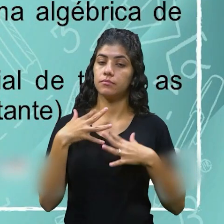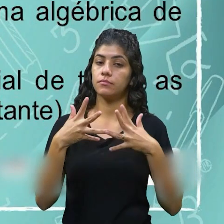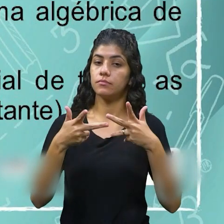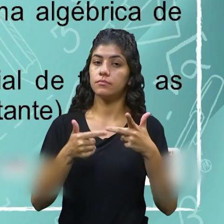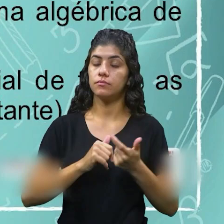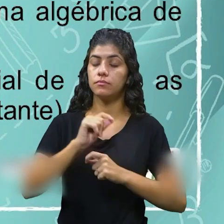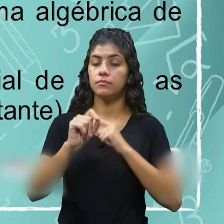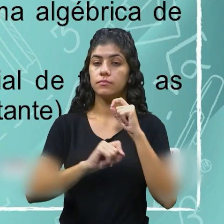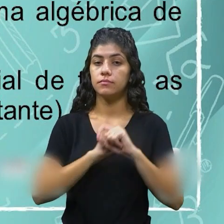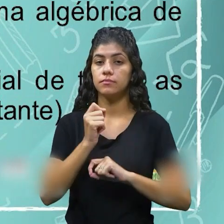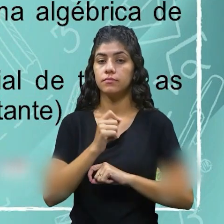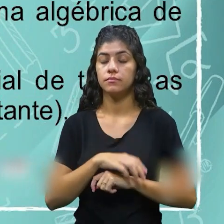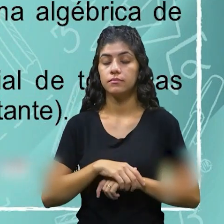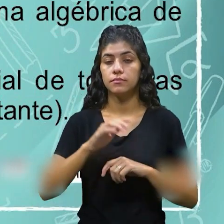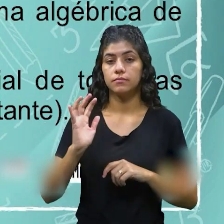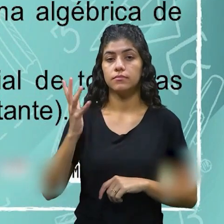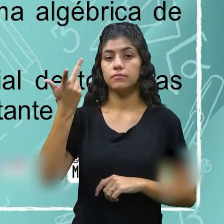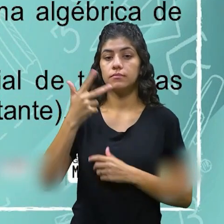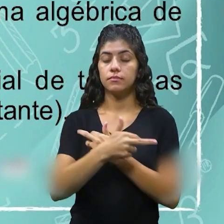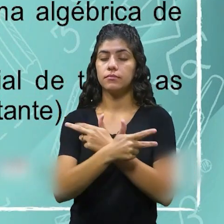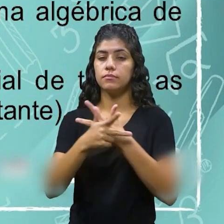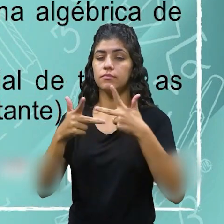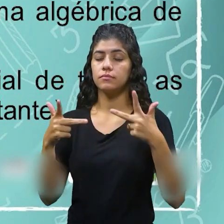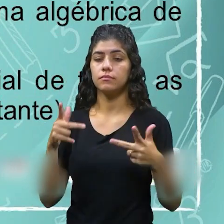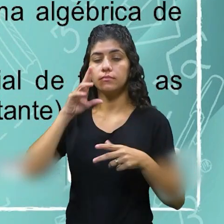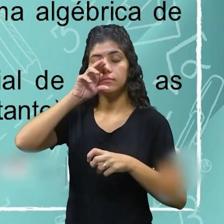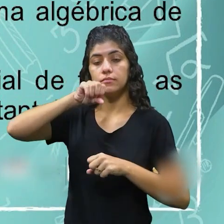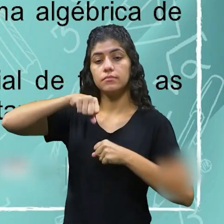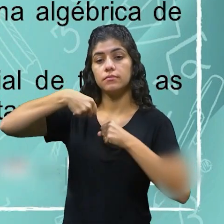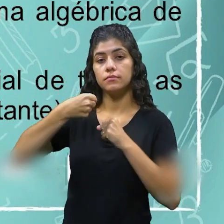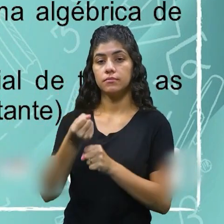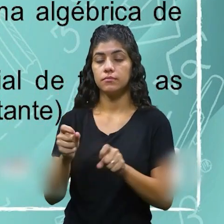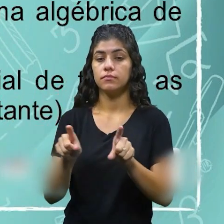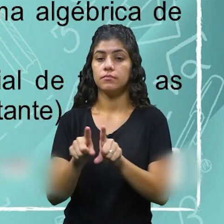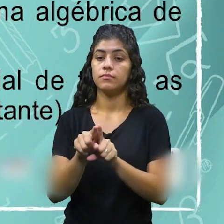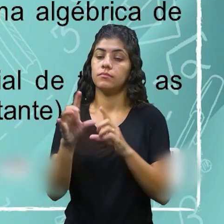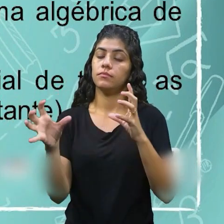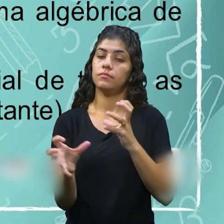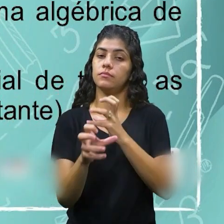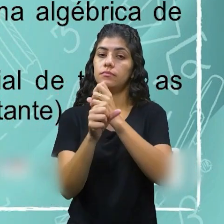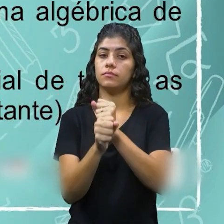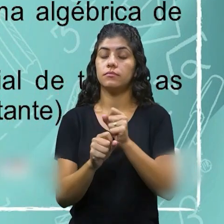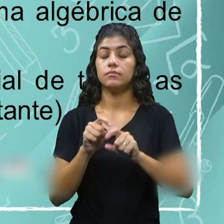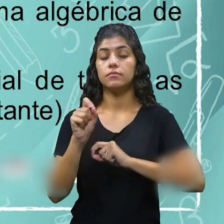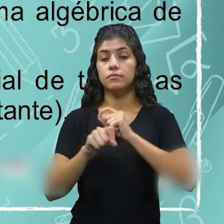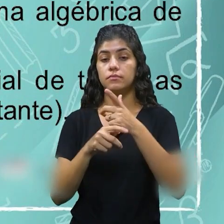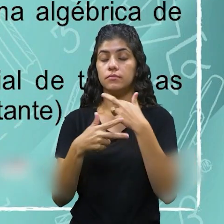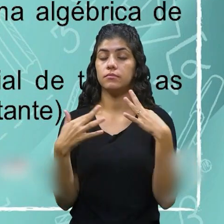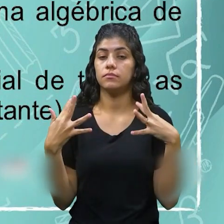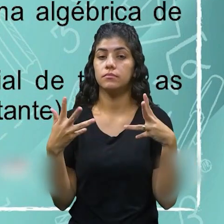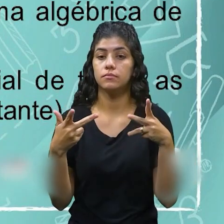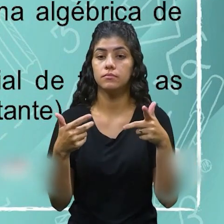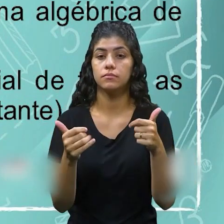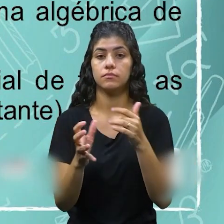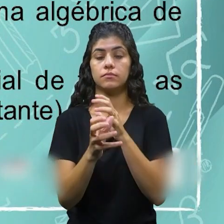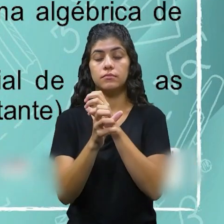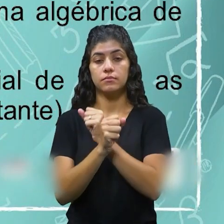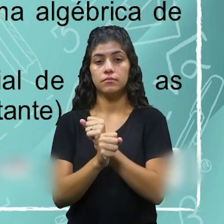total é realizado por todas as forças sobre o corpo, é a soma algébrica de todas as